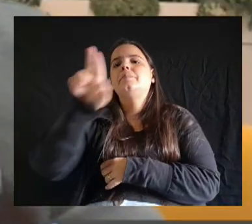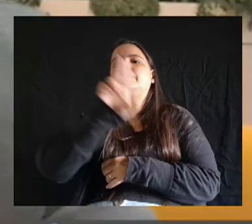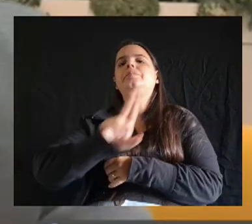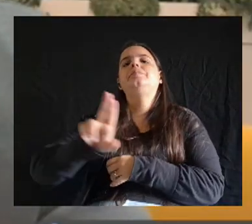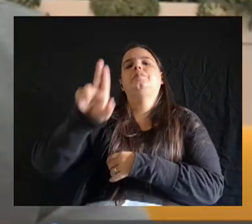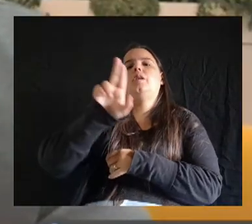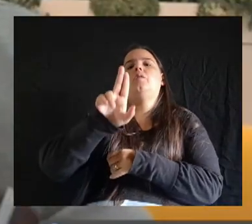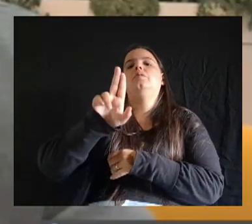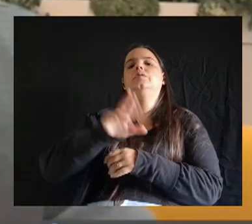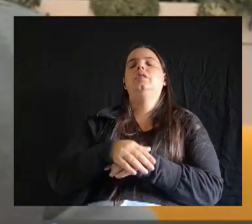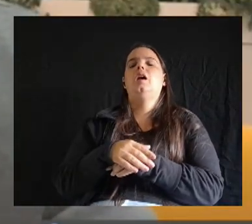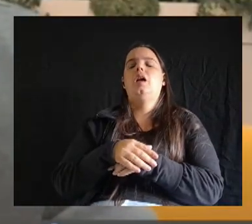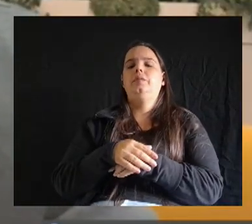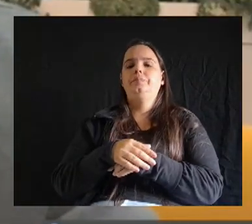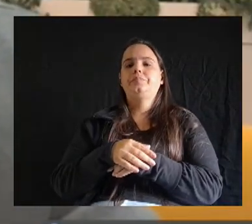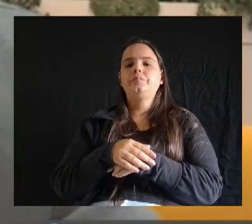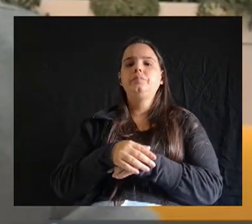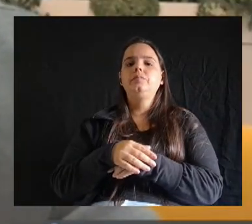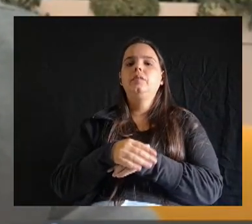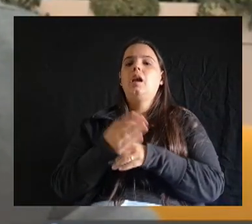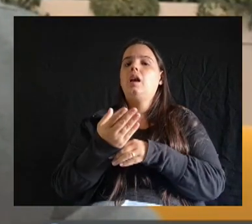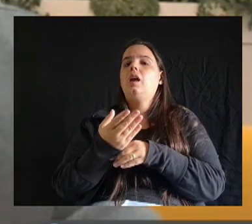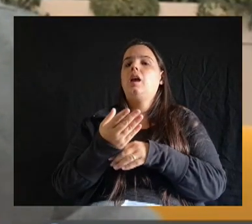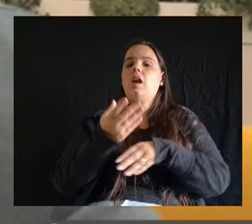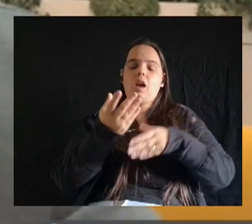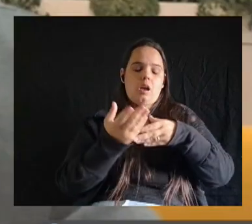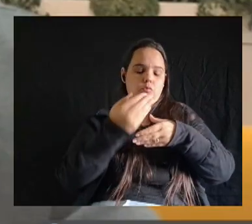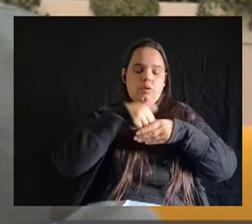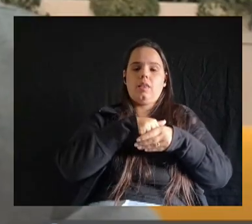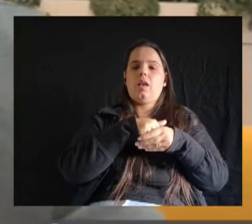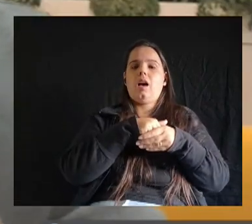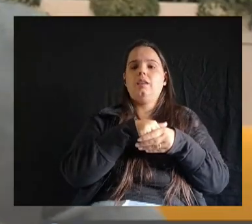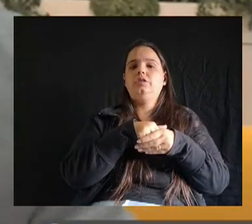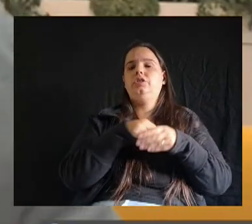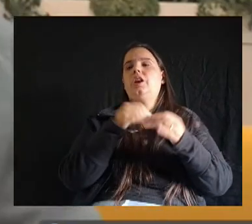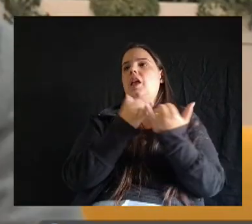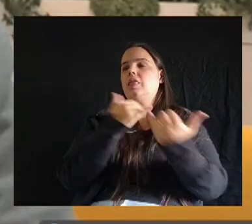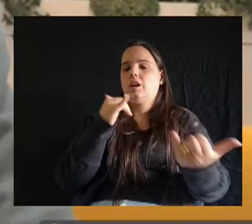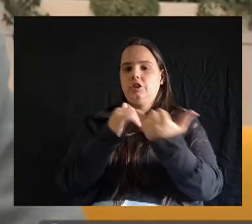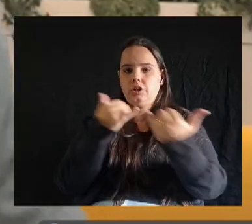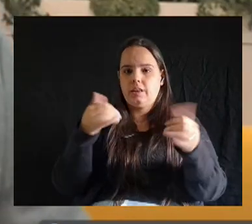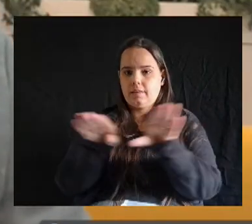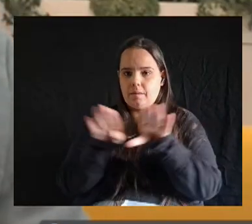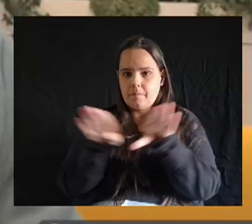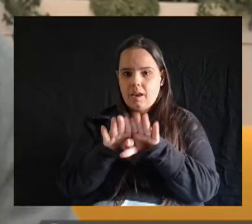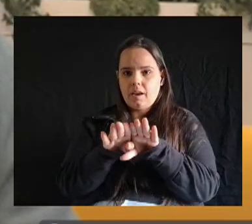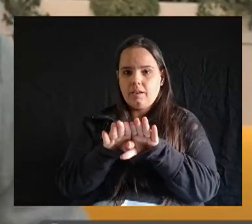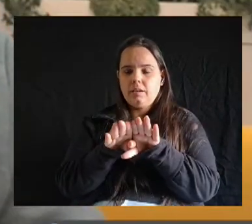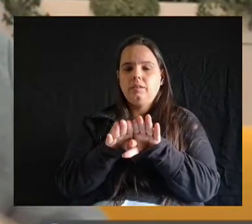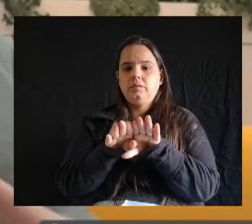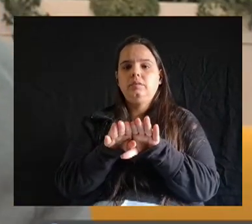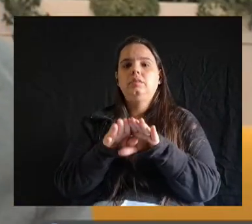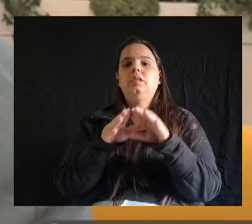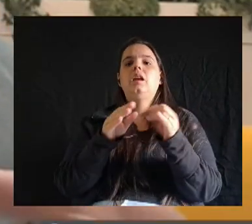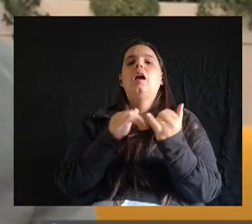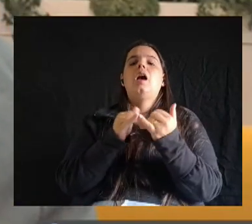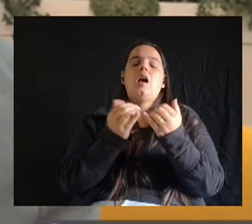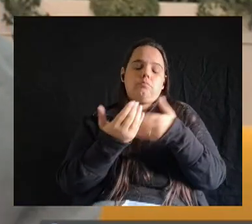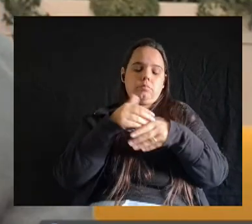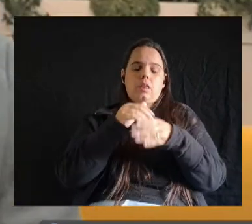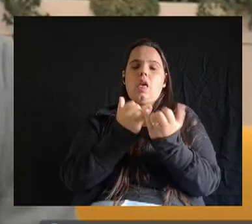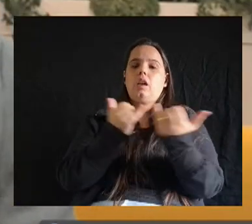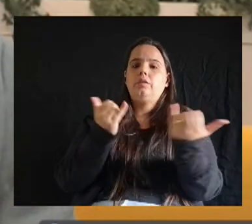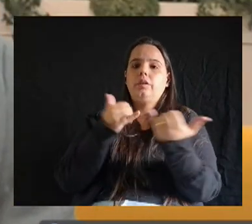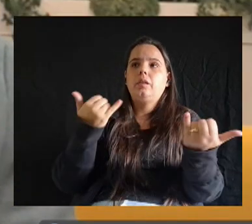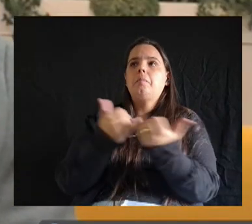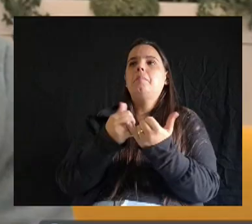exemplo, armazenamento de energia, inclusive uma área que o CPQD tem muita competência. Essa parte de armazenamento de energia, baterias mais